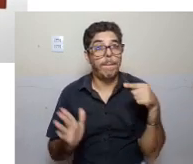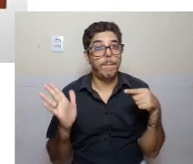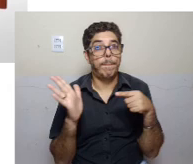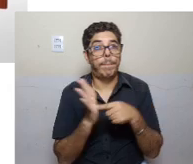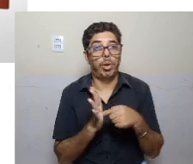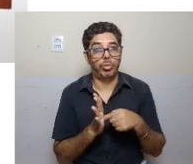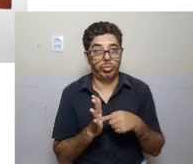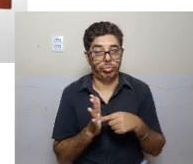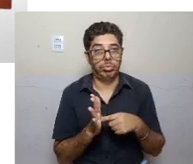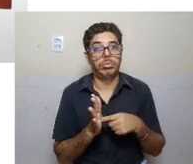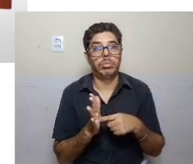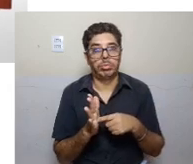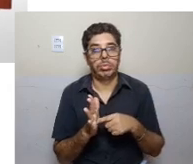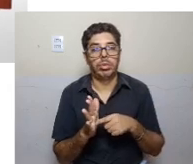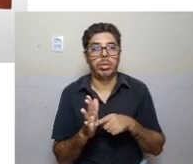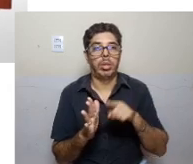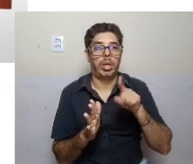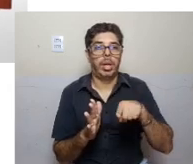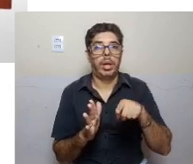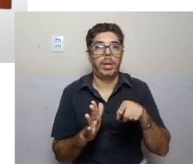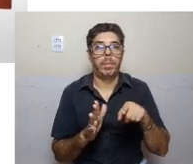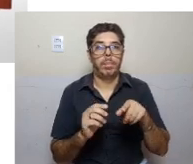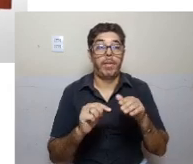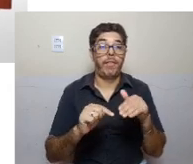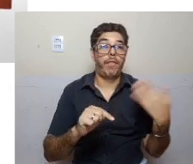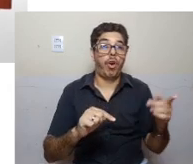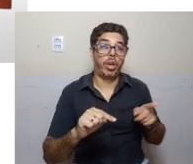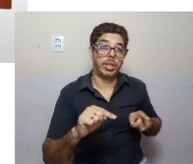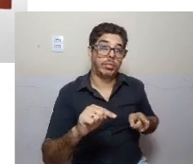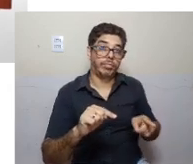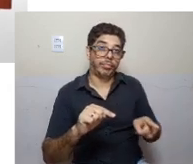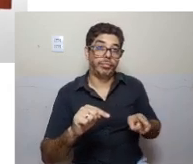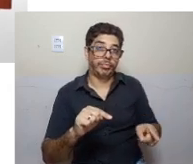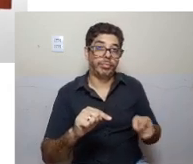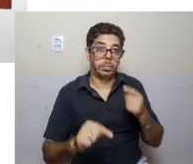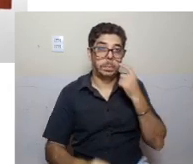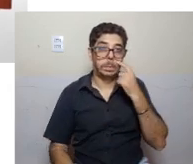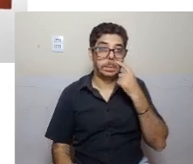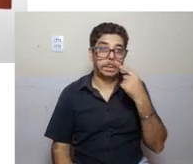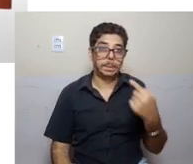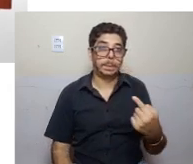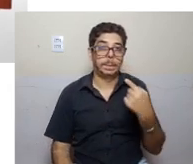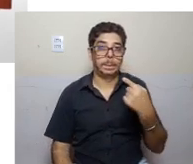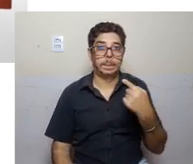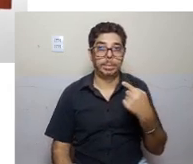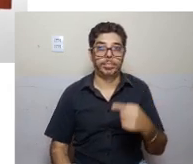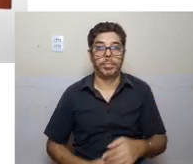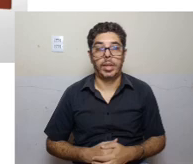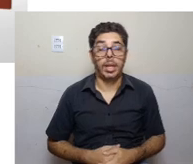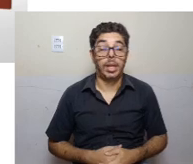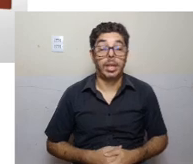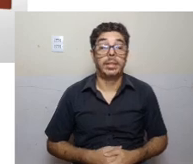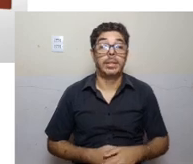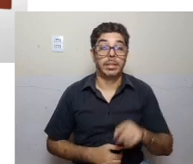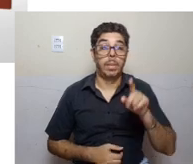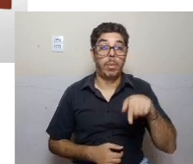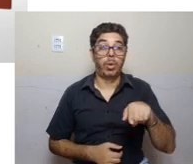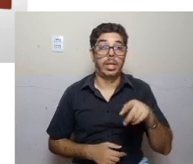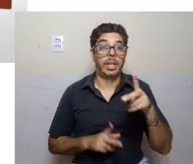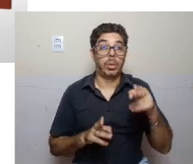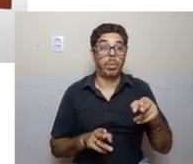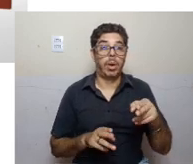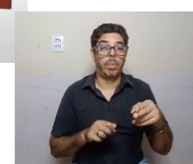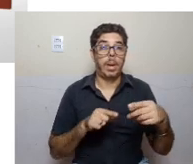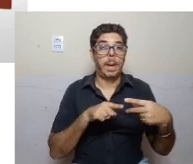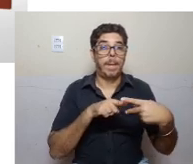para simbolizar o campo magnético apontando para fora da tela, na direção dos seus olhos. Este ponto simboliza a ponta